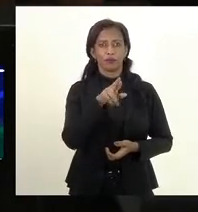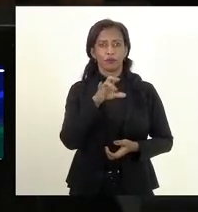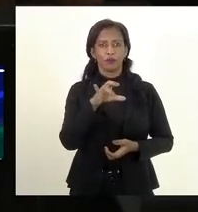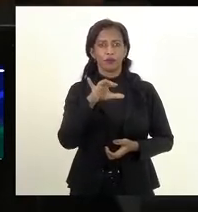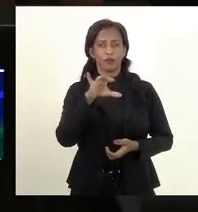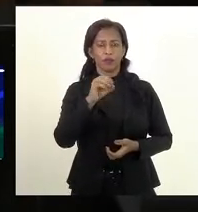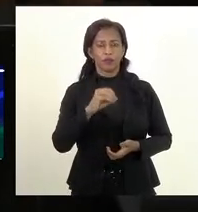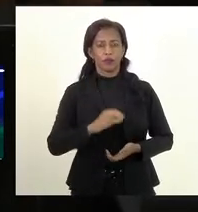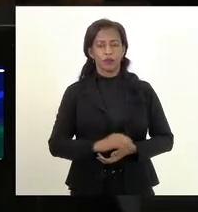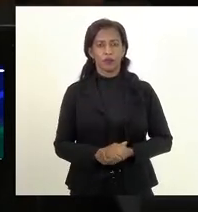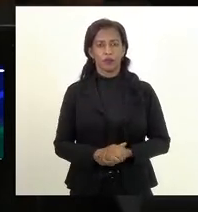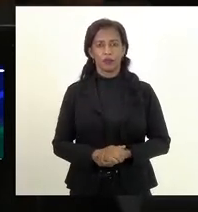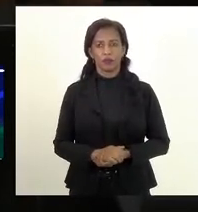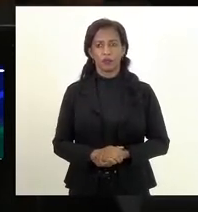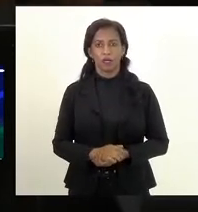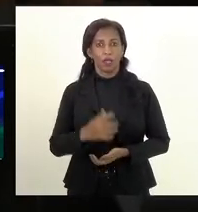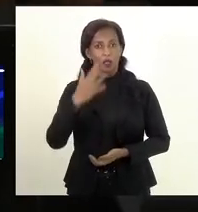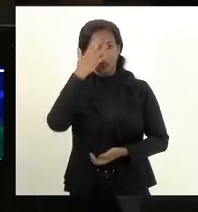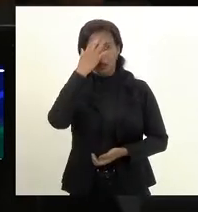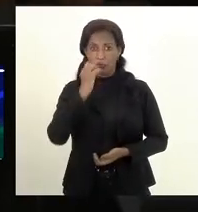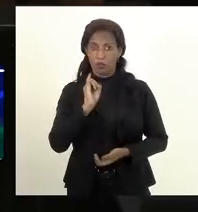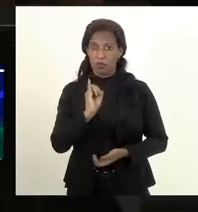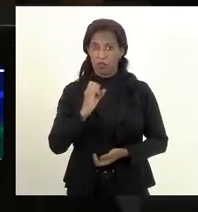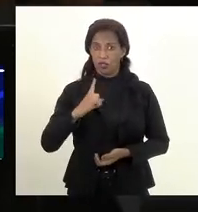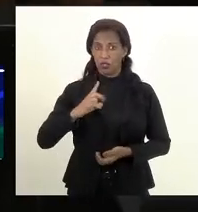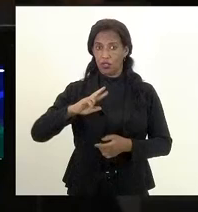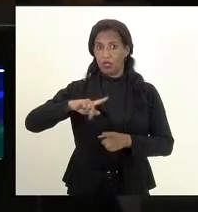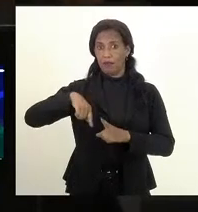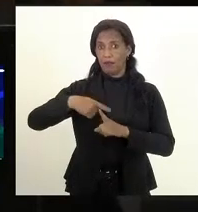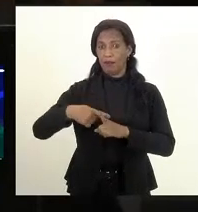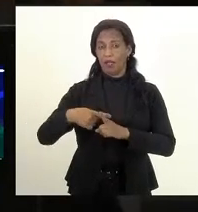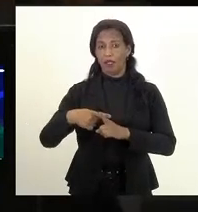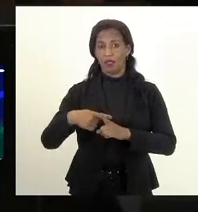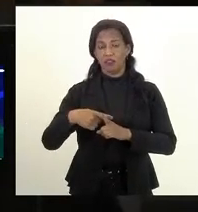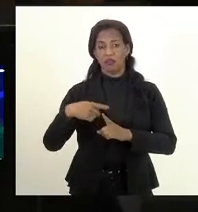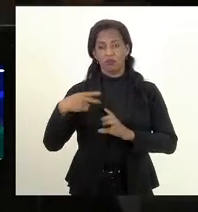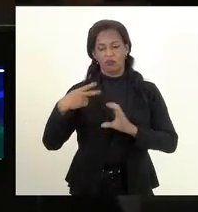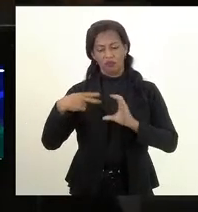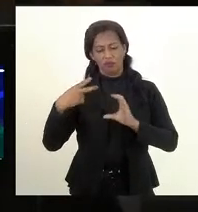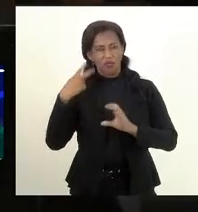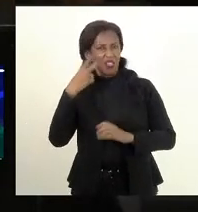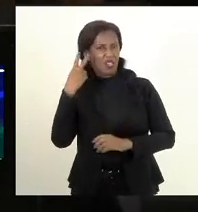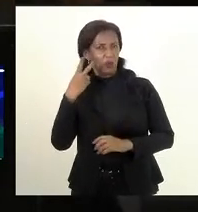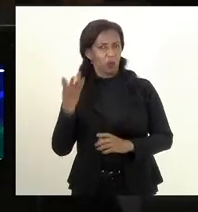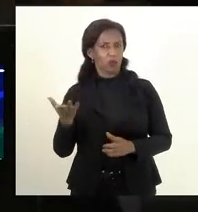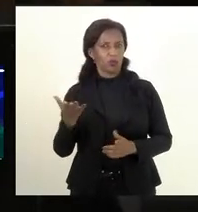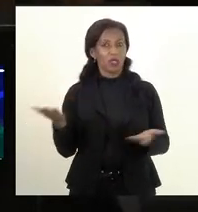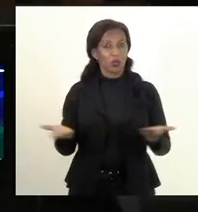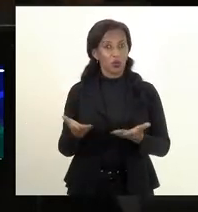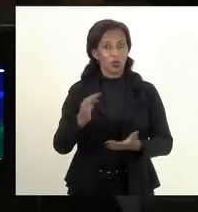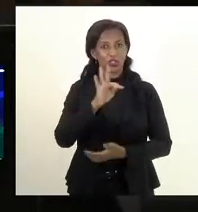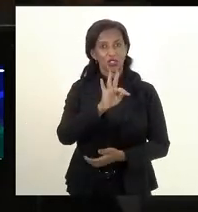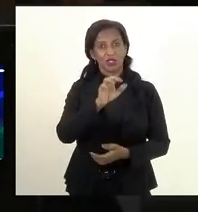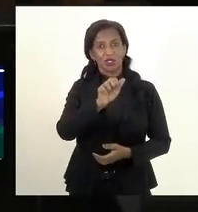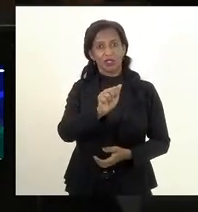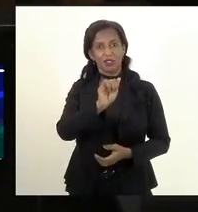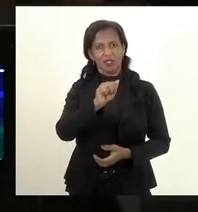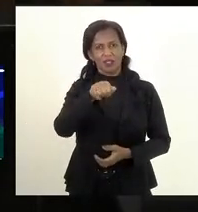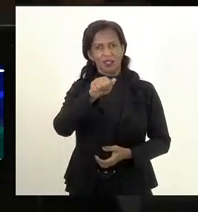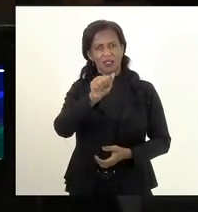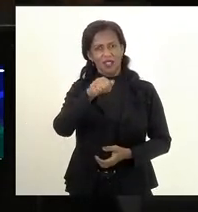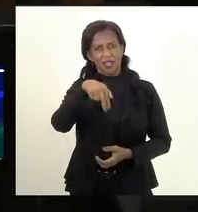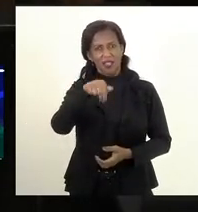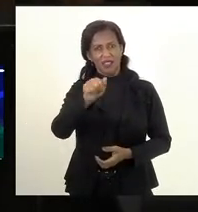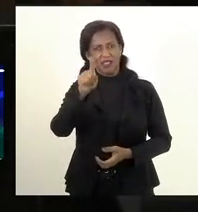Vereador a mais ontem e hoje é o vereadora Tainá tava presente não é eu